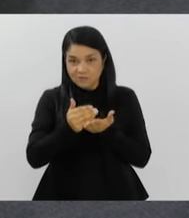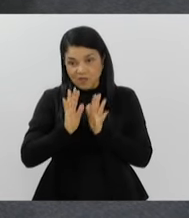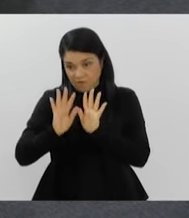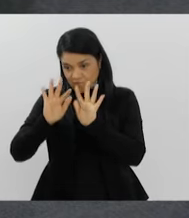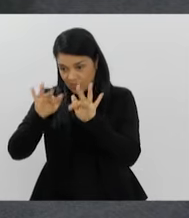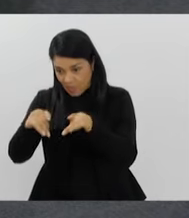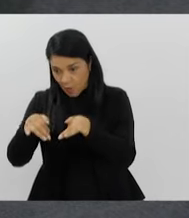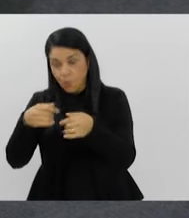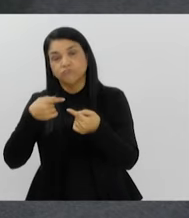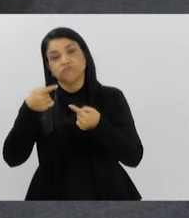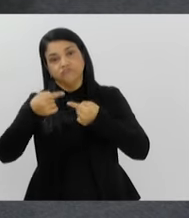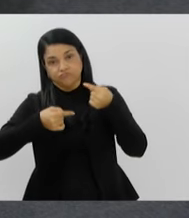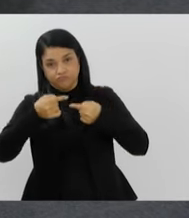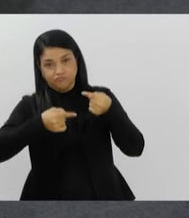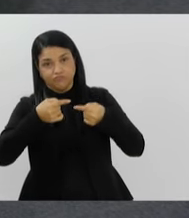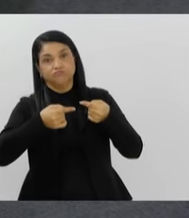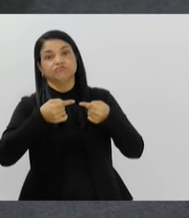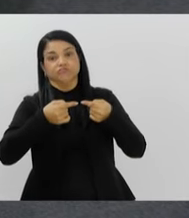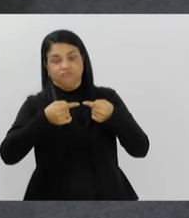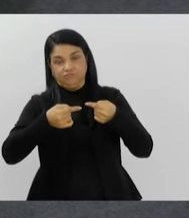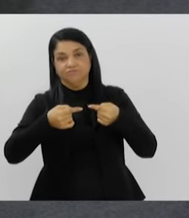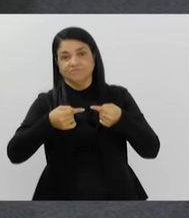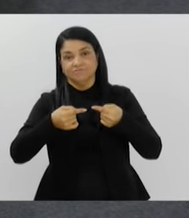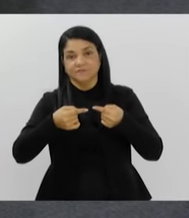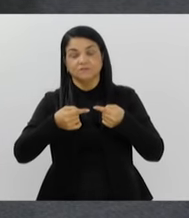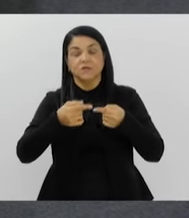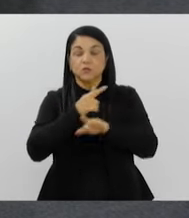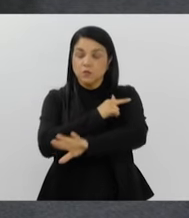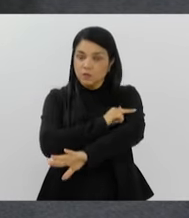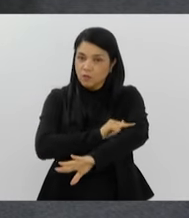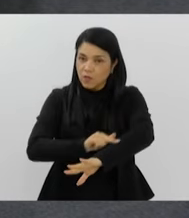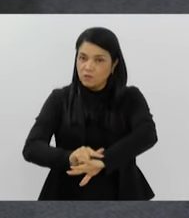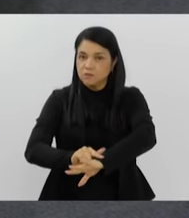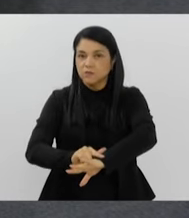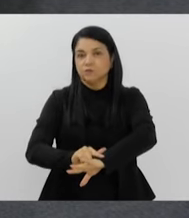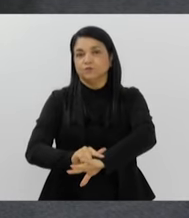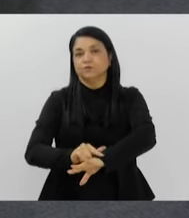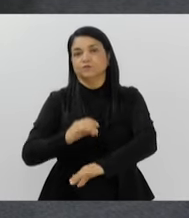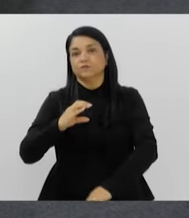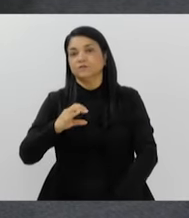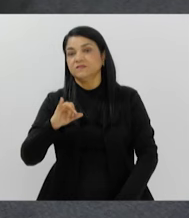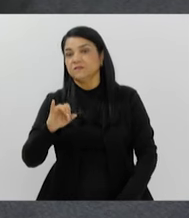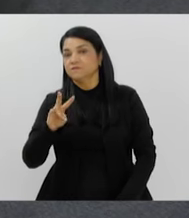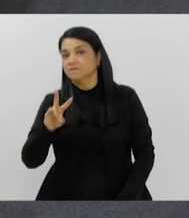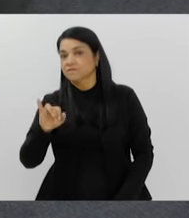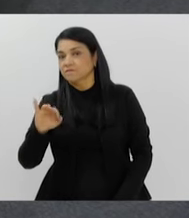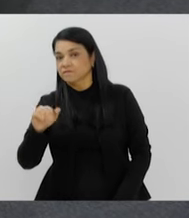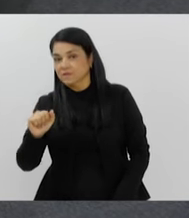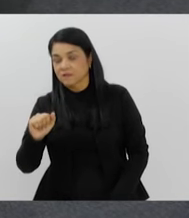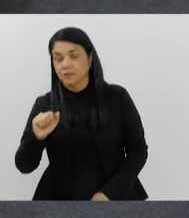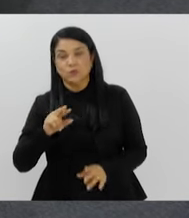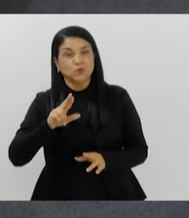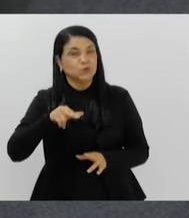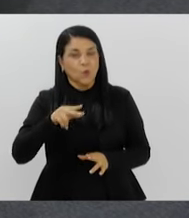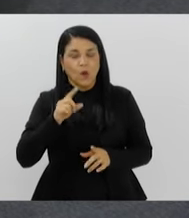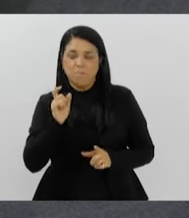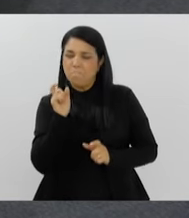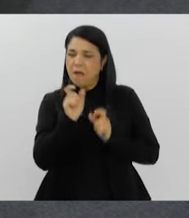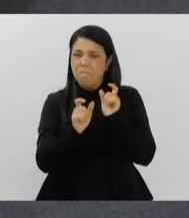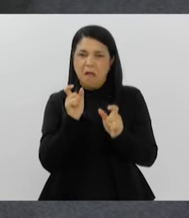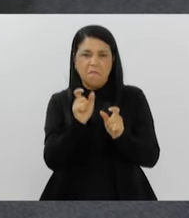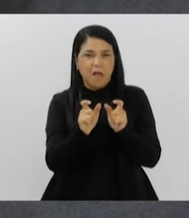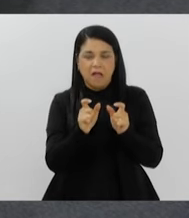debate, sempre com a devida educação física, cívica, jamais com xingamentos e